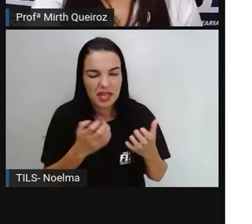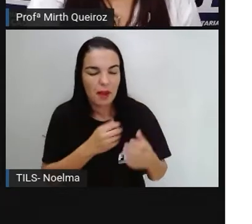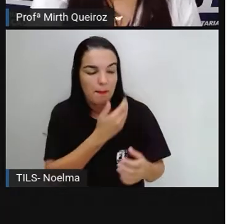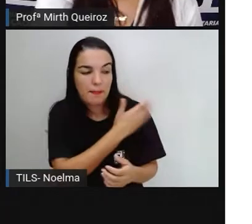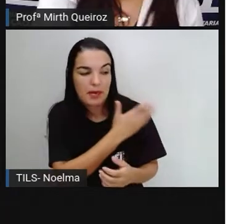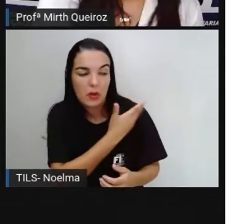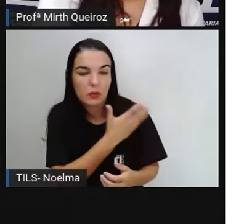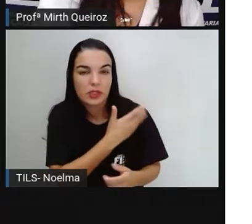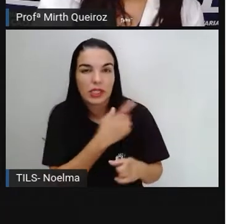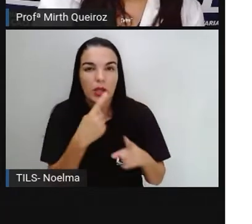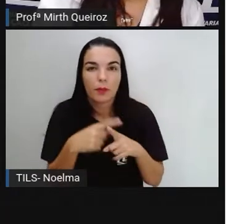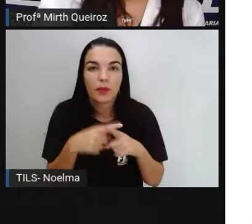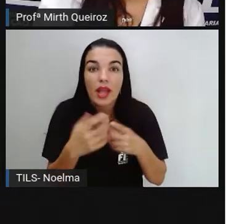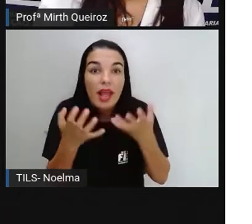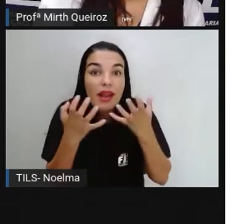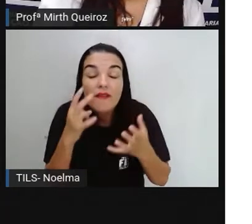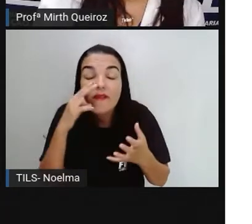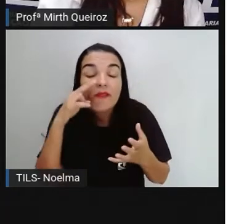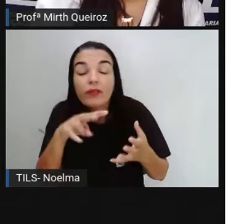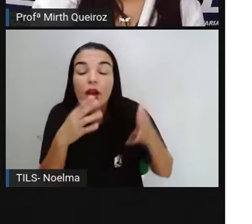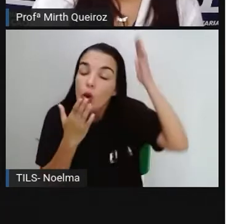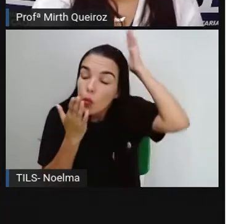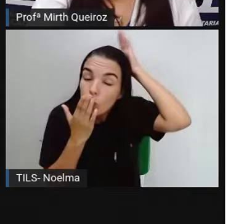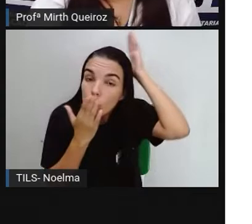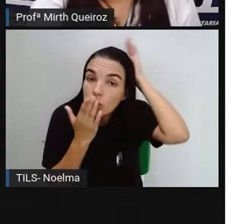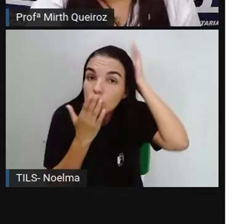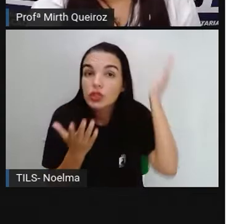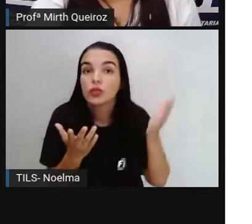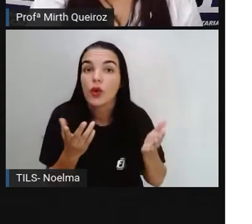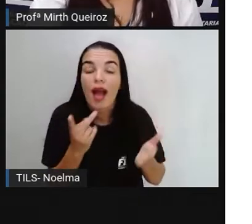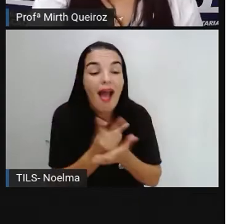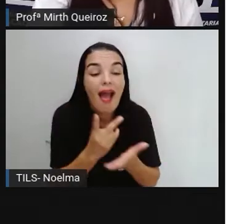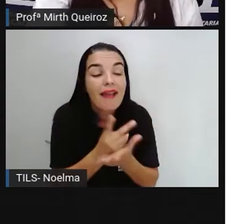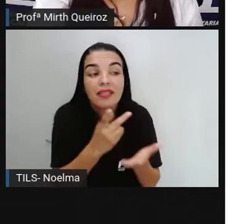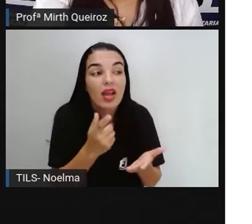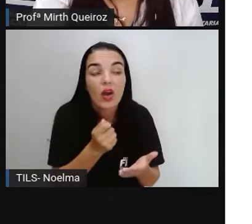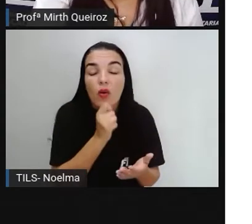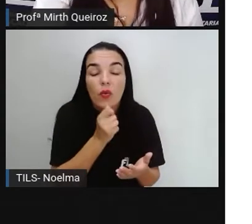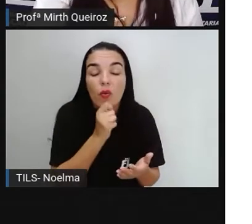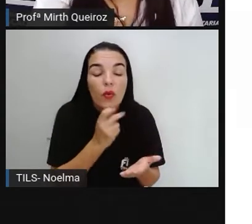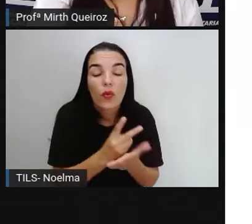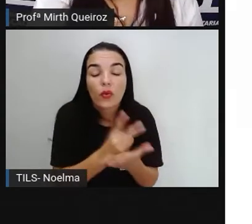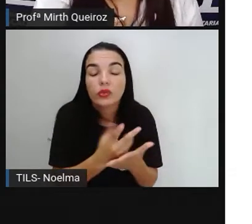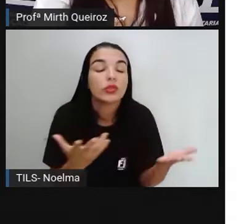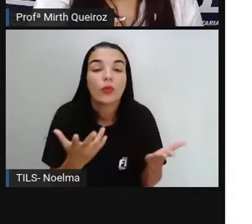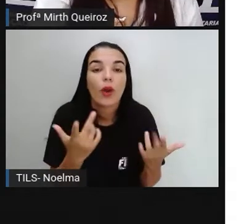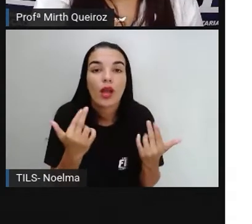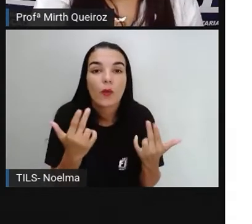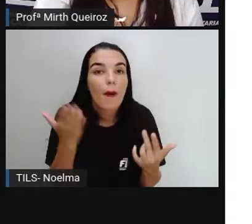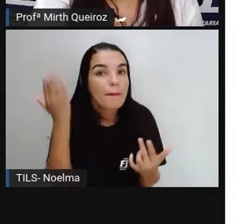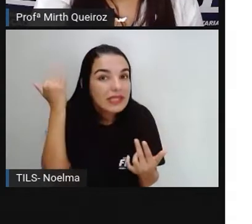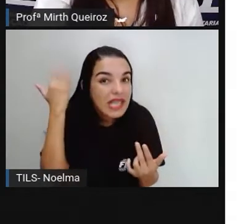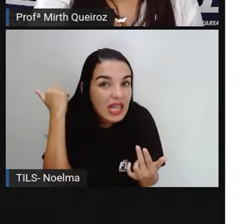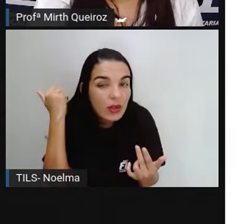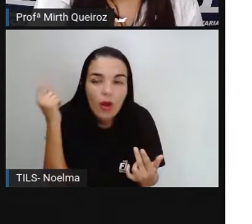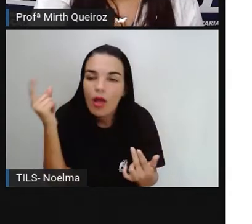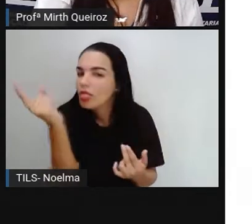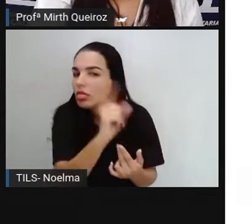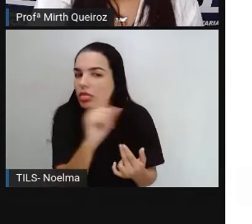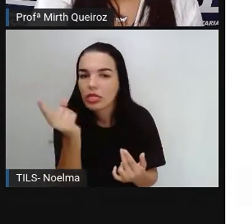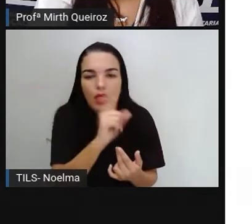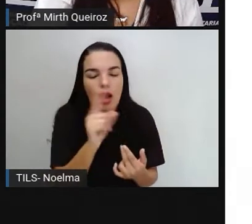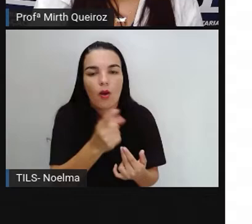o índio como aquele índio lá de Pero Vaz de Caminha, como um índio genérico. Ele criou uma nova categoria que é desconhecida